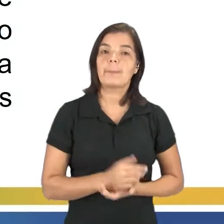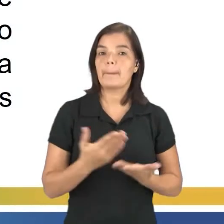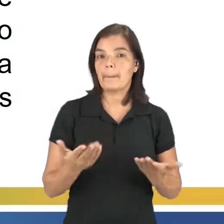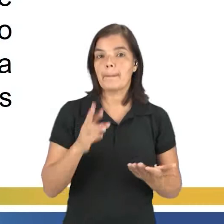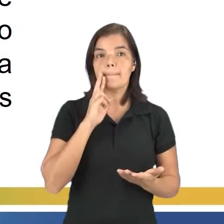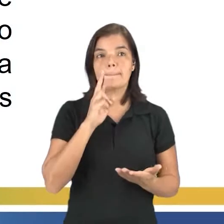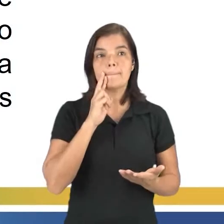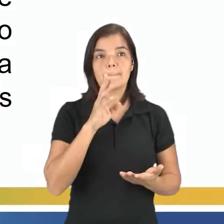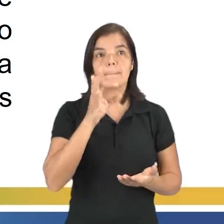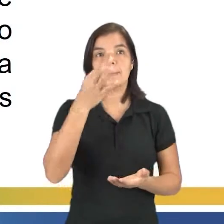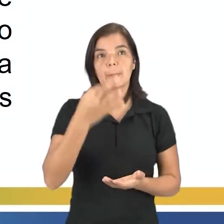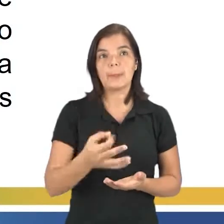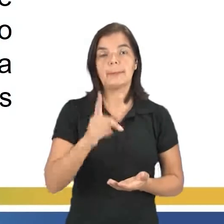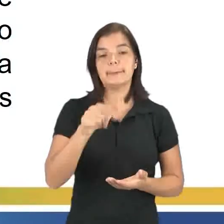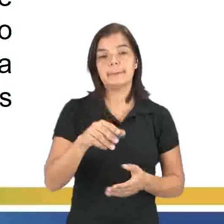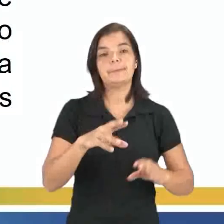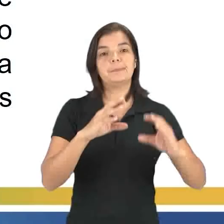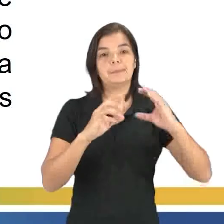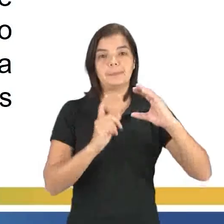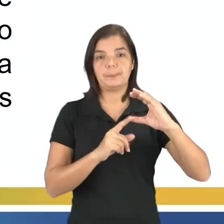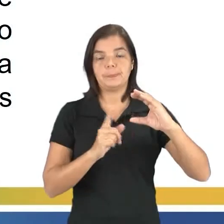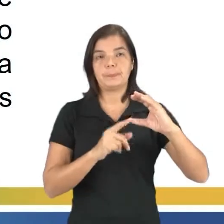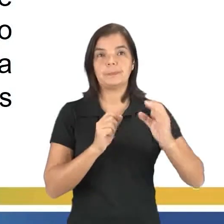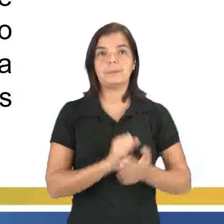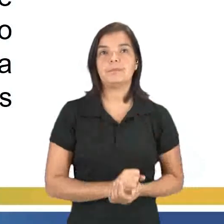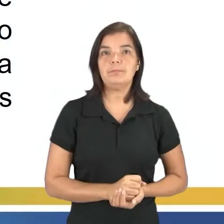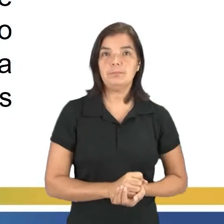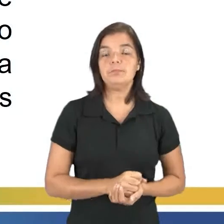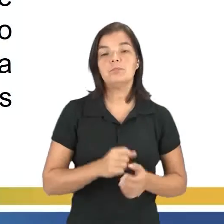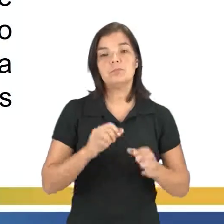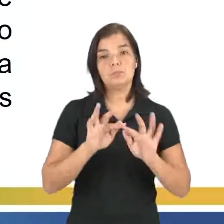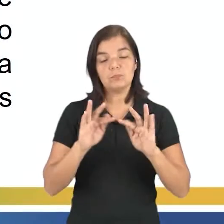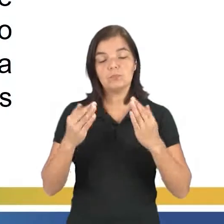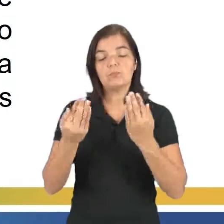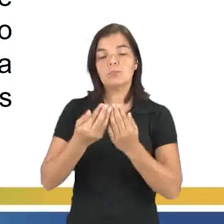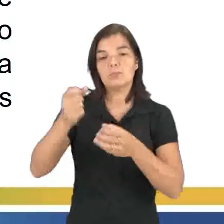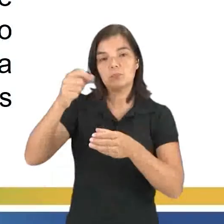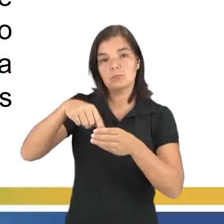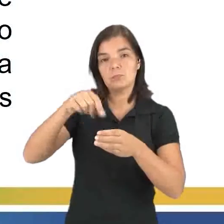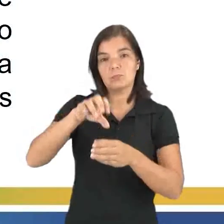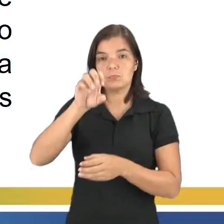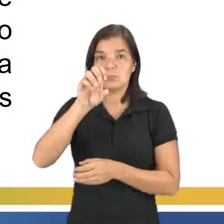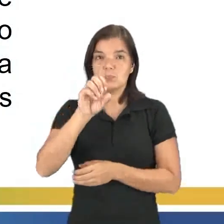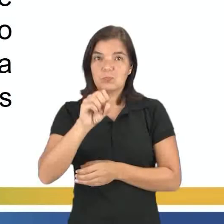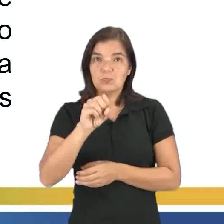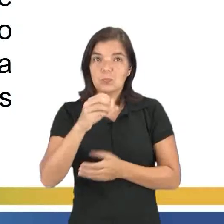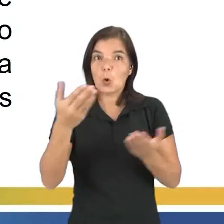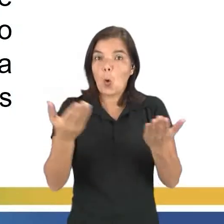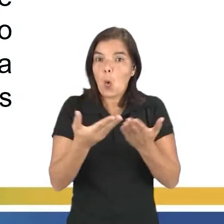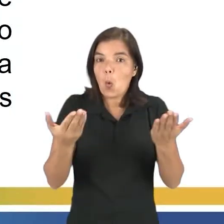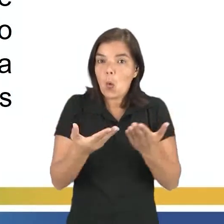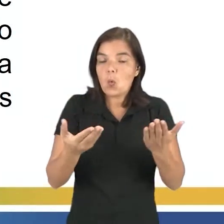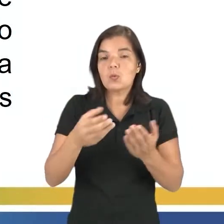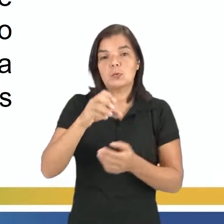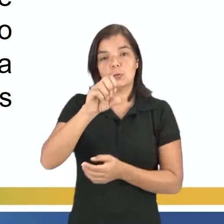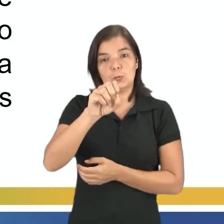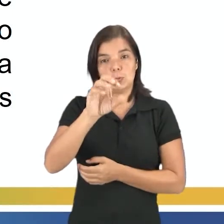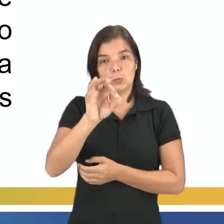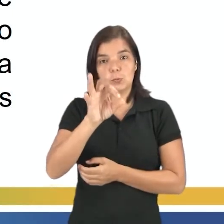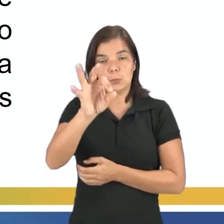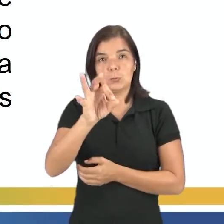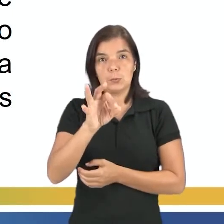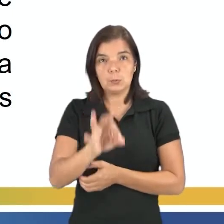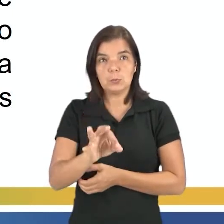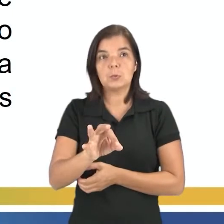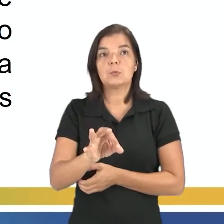a alternativa certa será a letra C, pois a agricultura familiar concentra atualmente, né, a